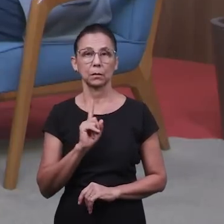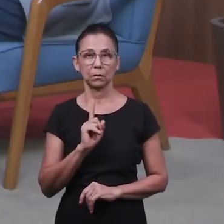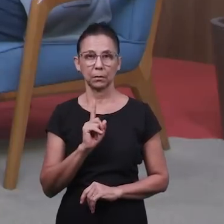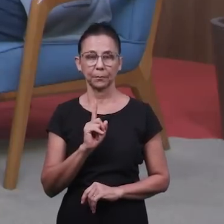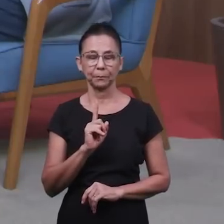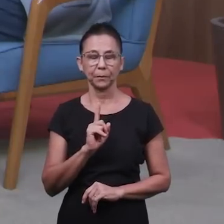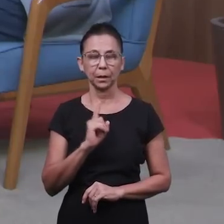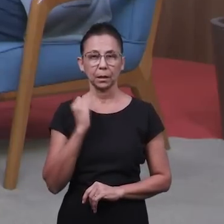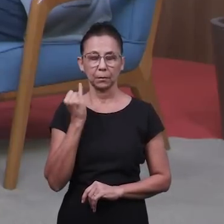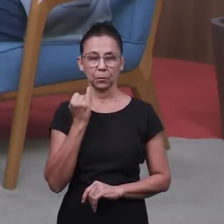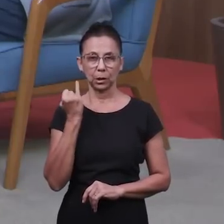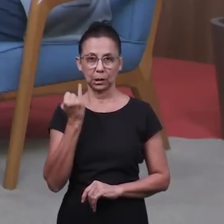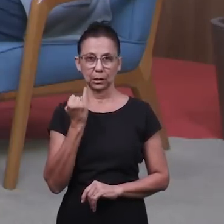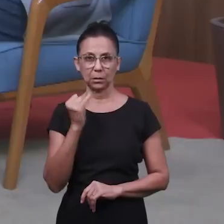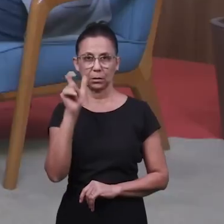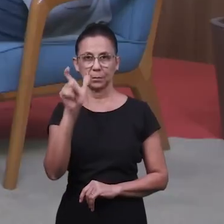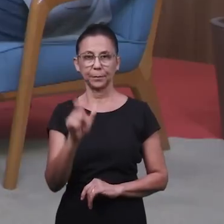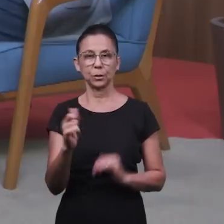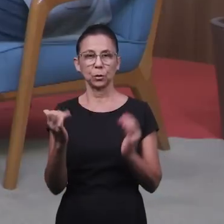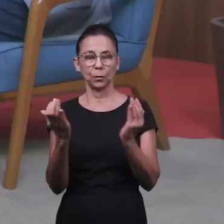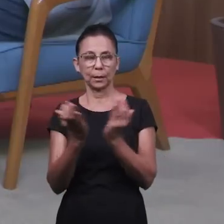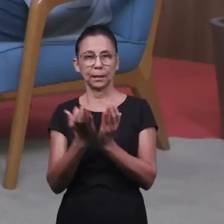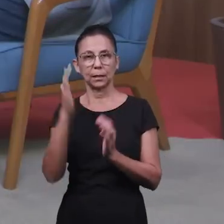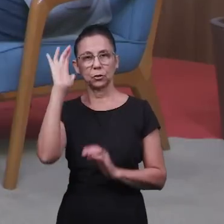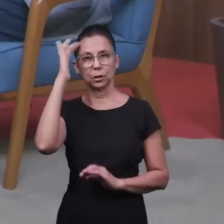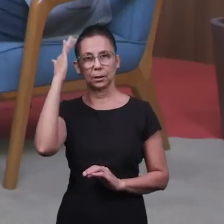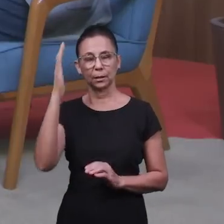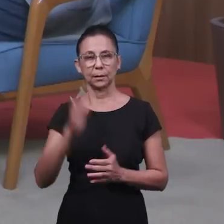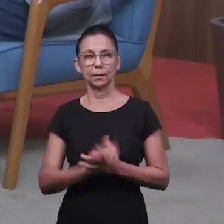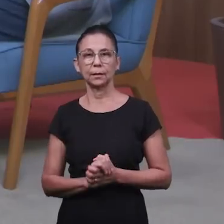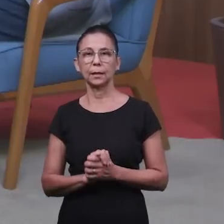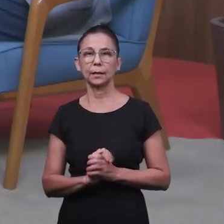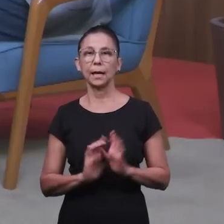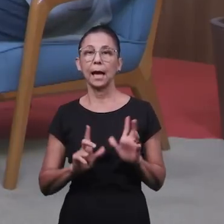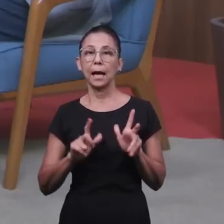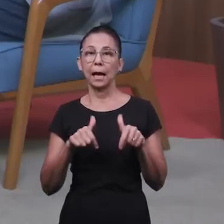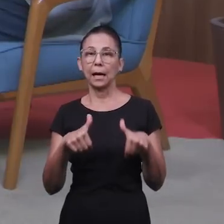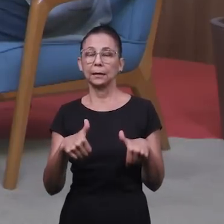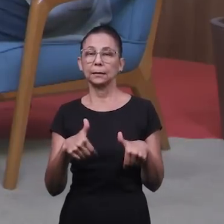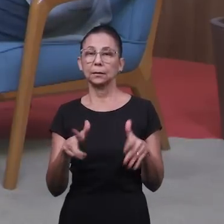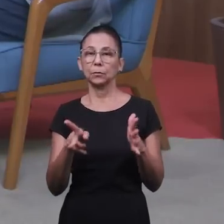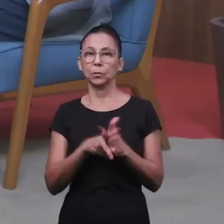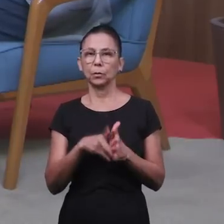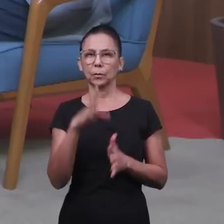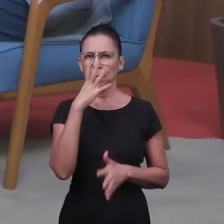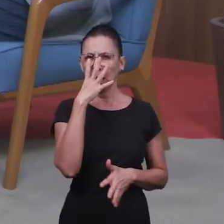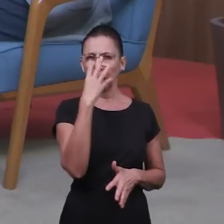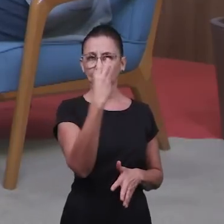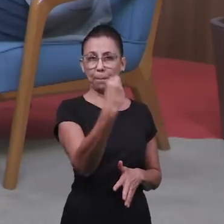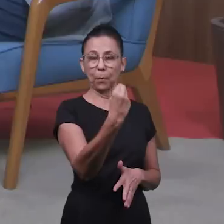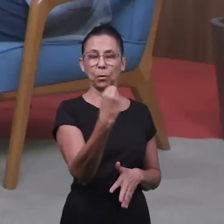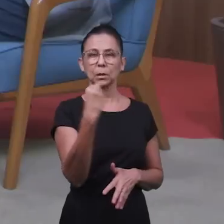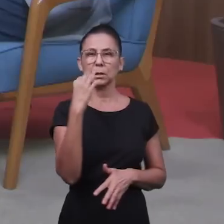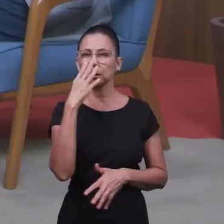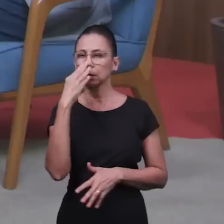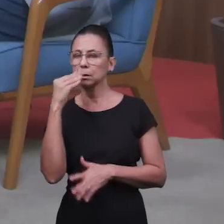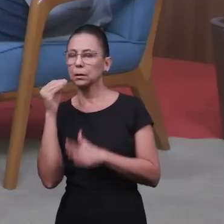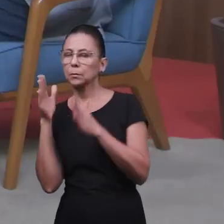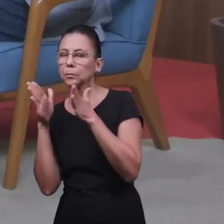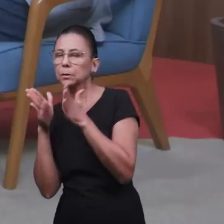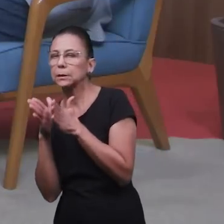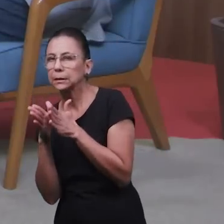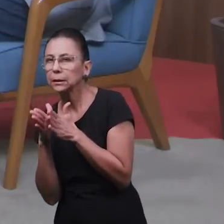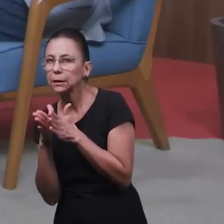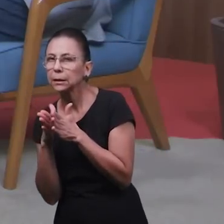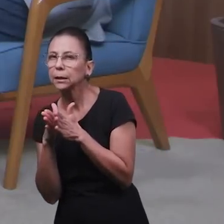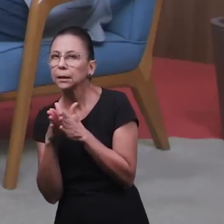para que o crente entenda que essa ação das raposas e raposinhas não é uma coisa